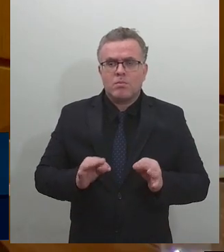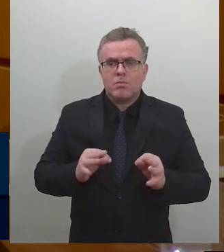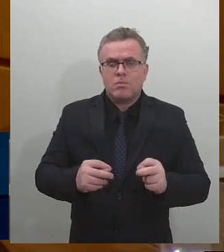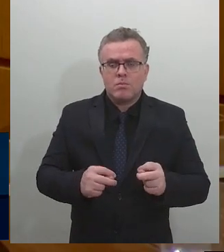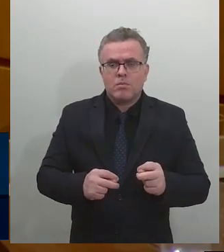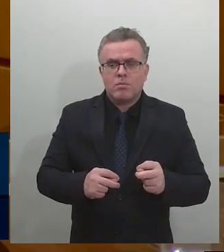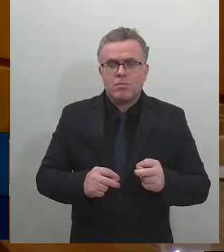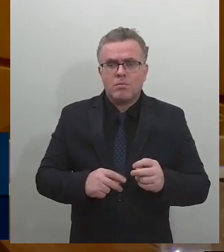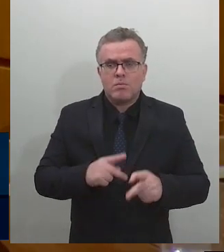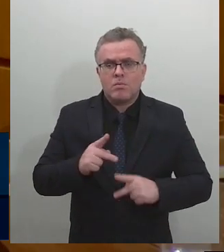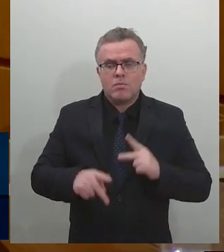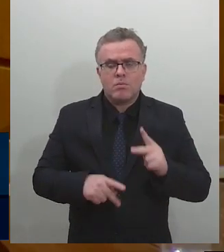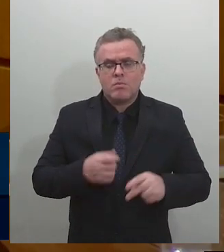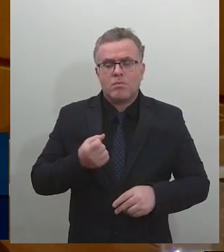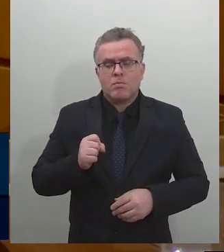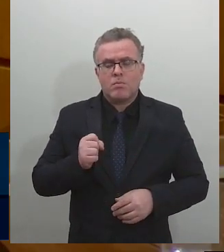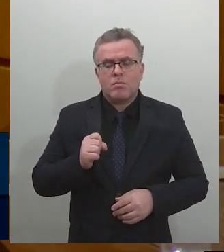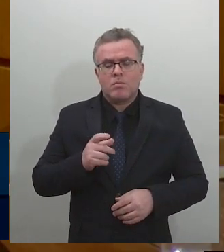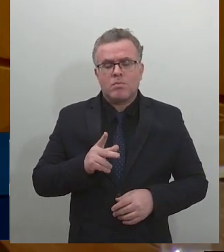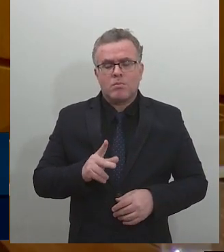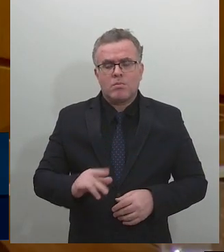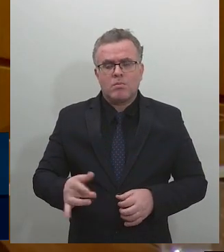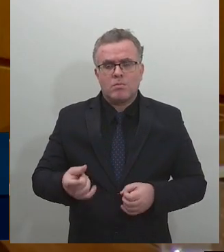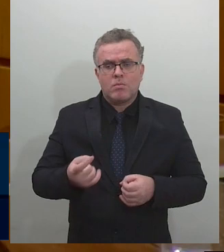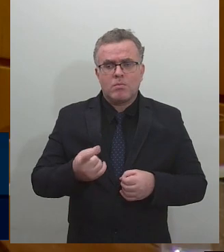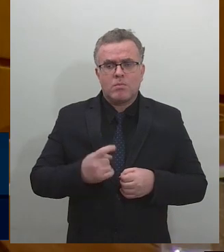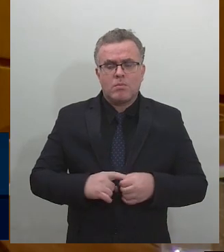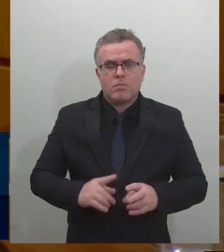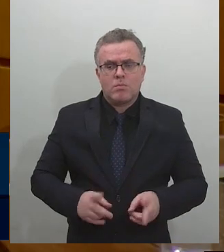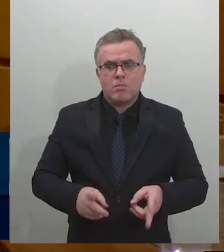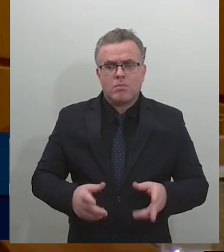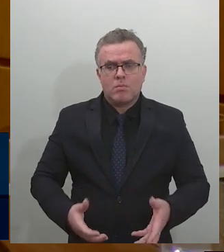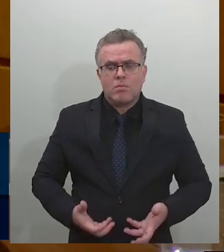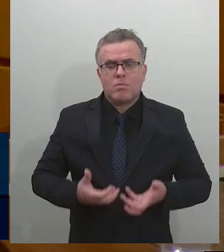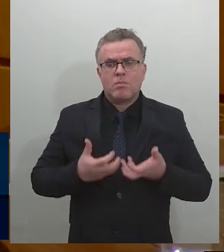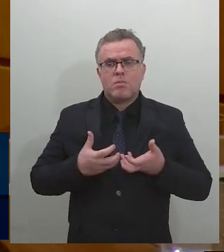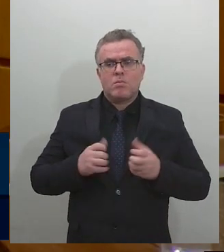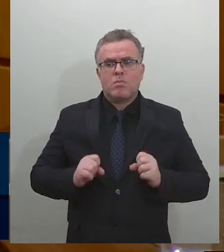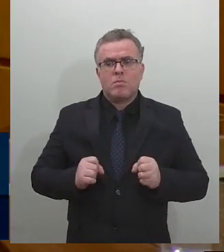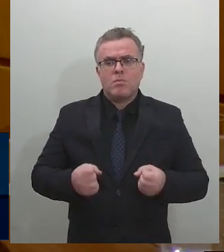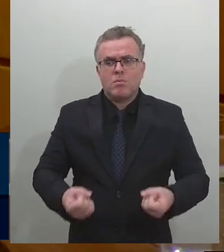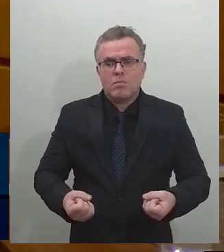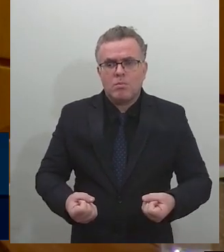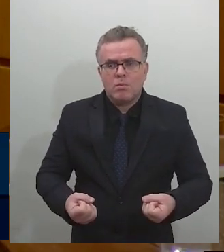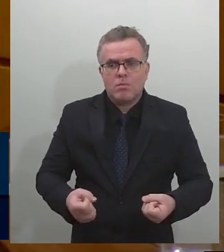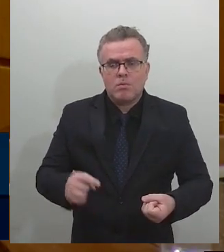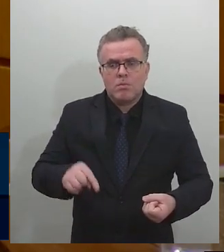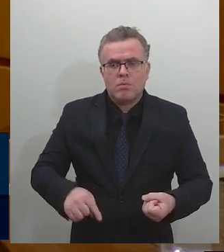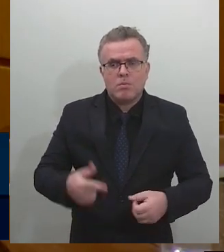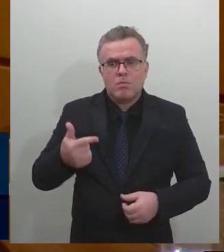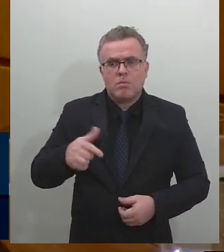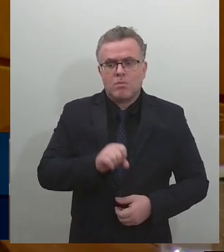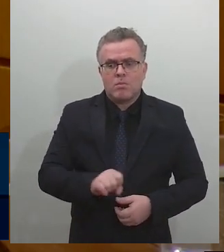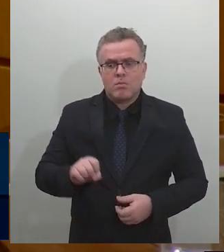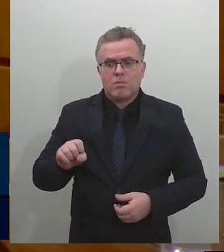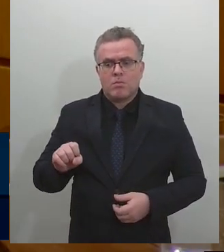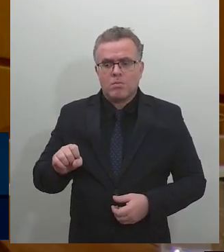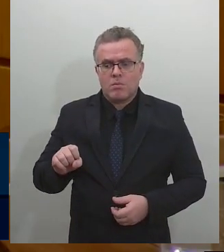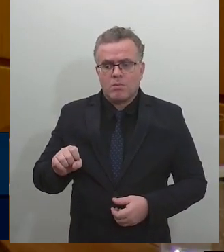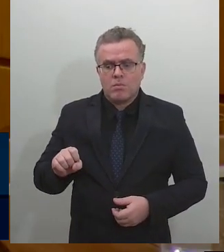retomado com muito amor e dedicação nesse segundo semestre, presidente Jefferson.